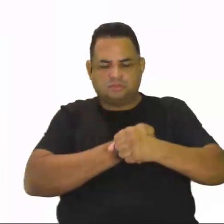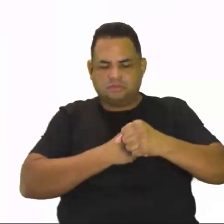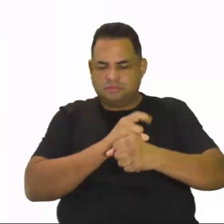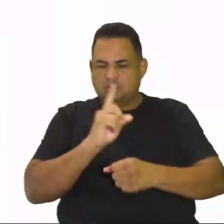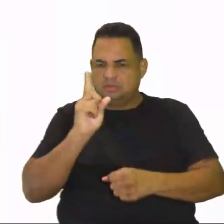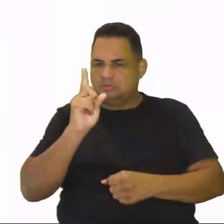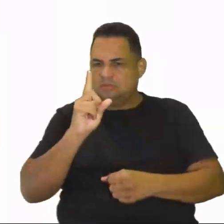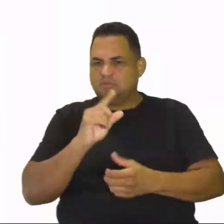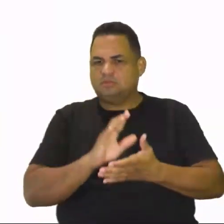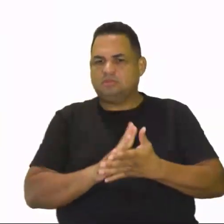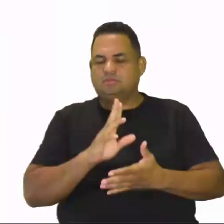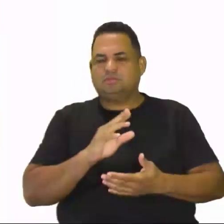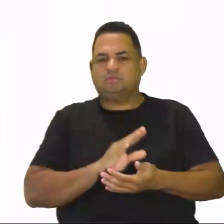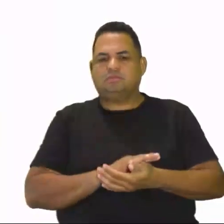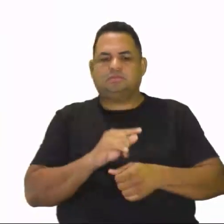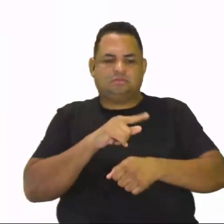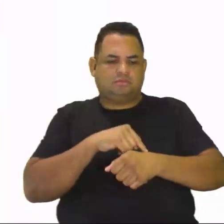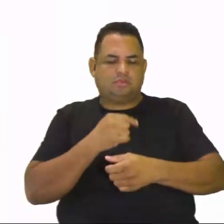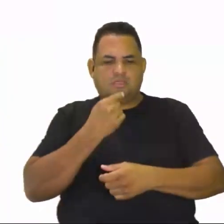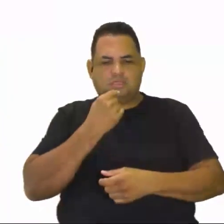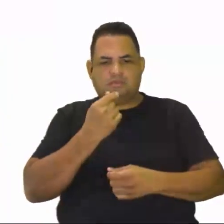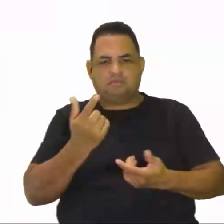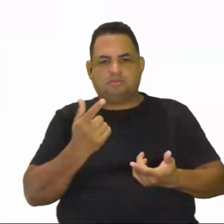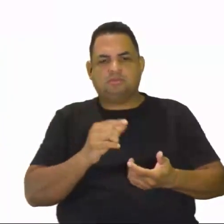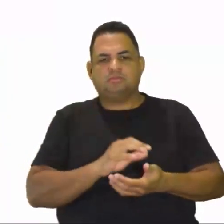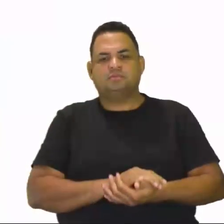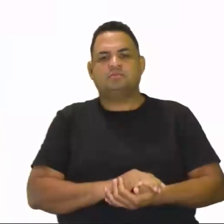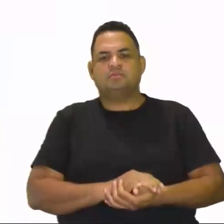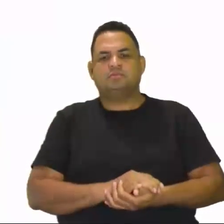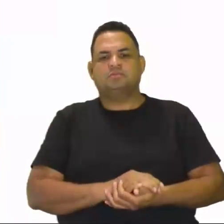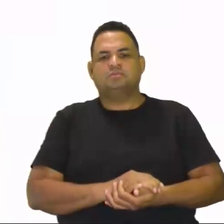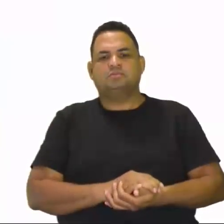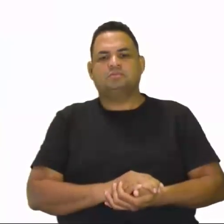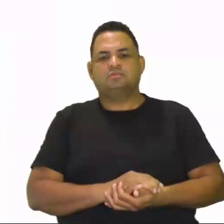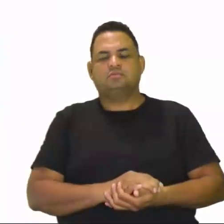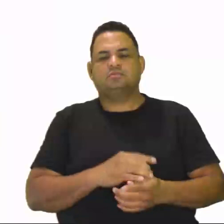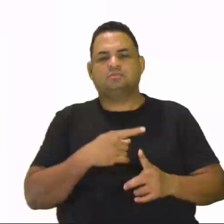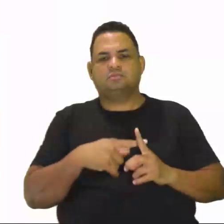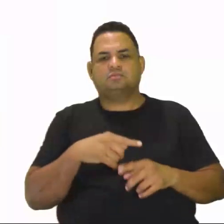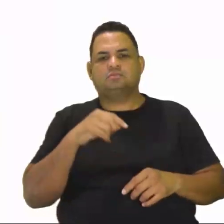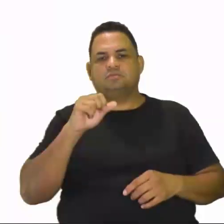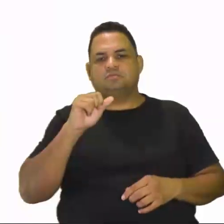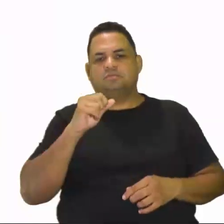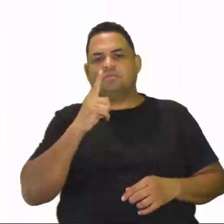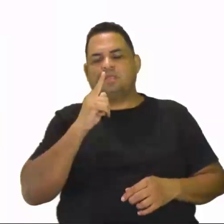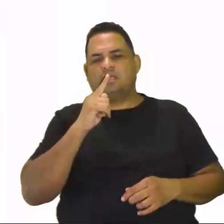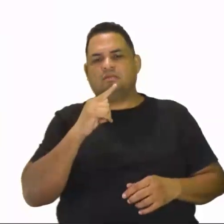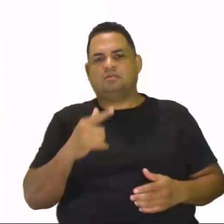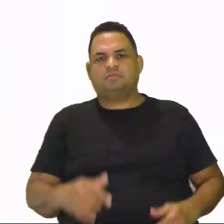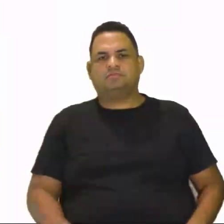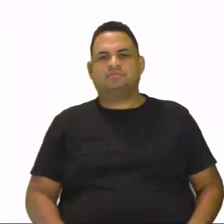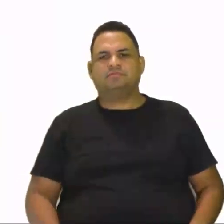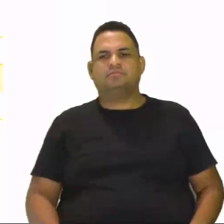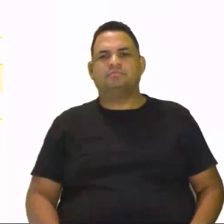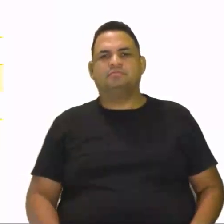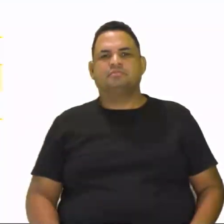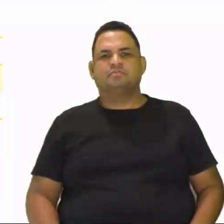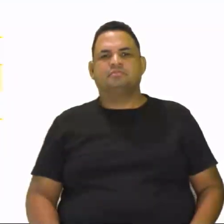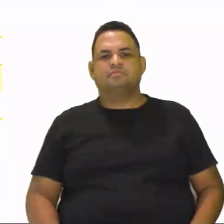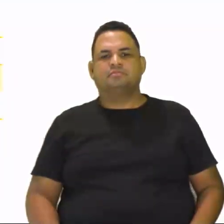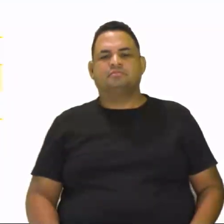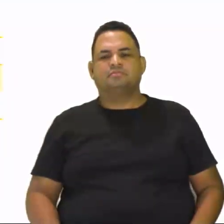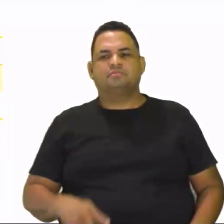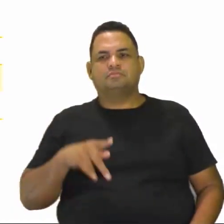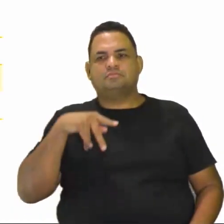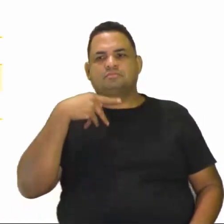nosso não, tá? O NaCl. É um sal, né? E água. O que mais nós falamos? A